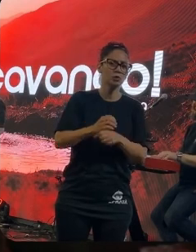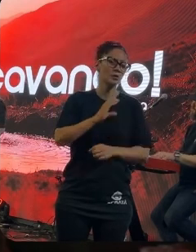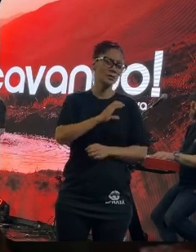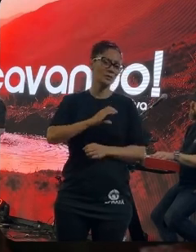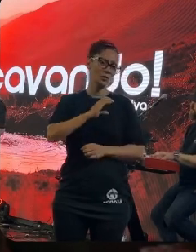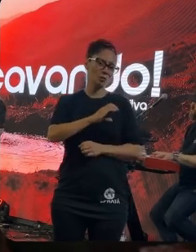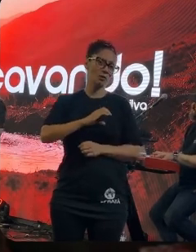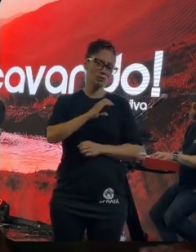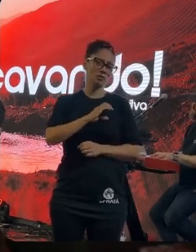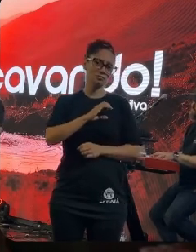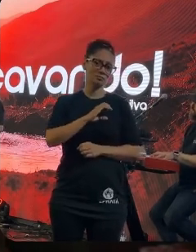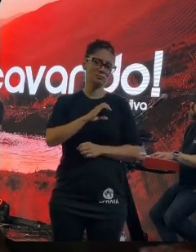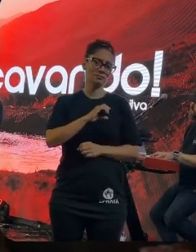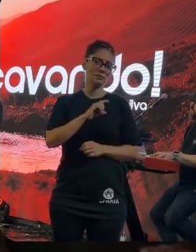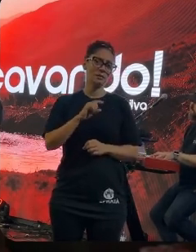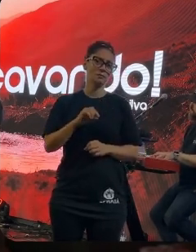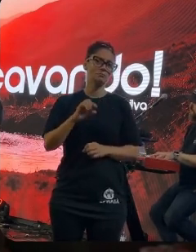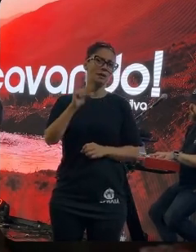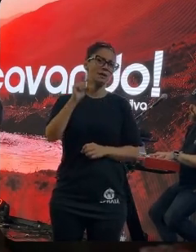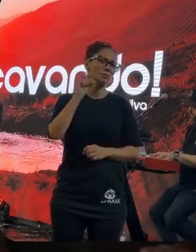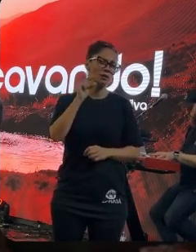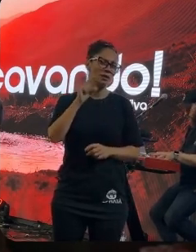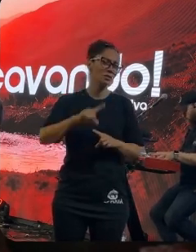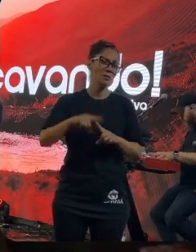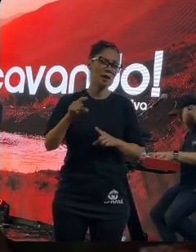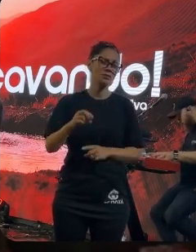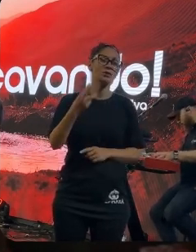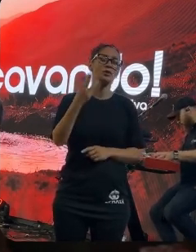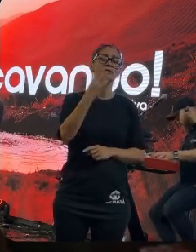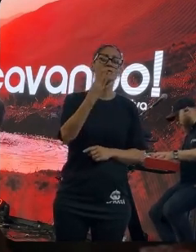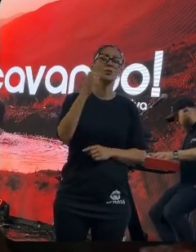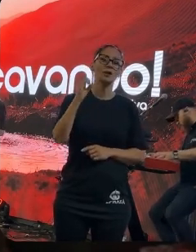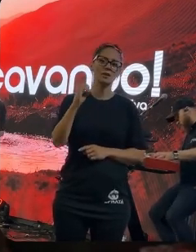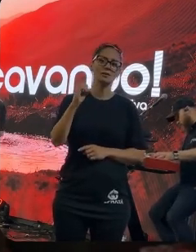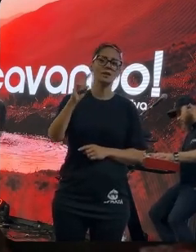daqui a pouco mais de 40 dias